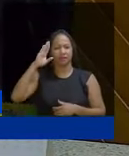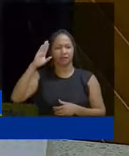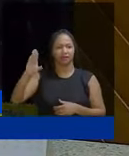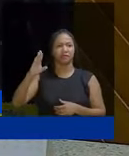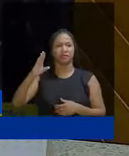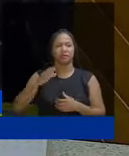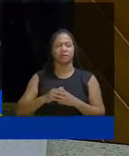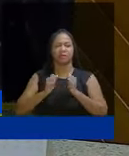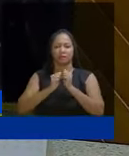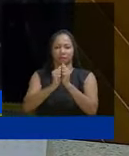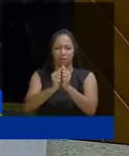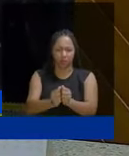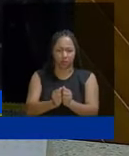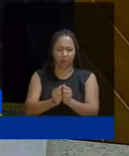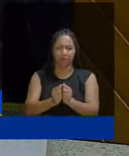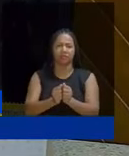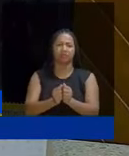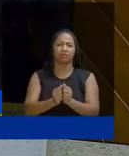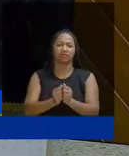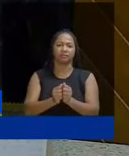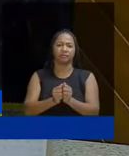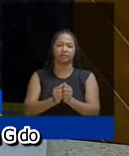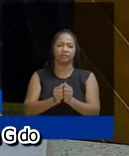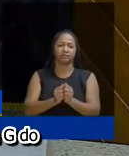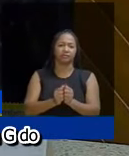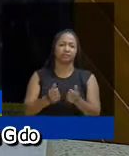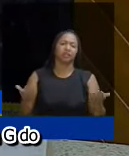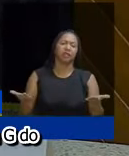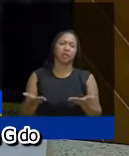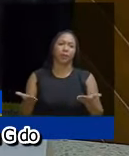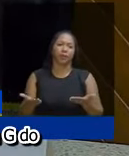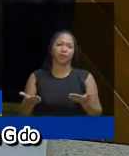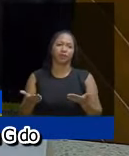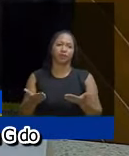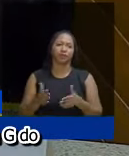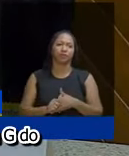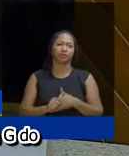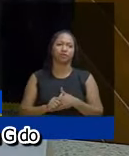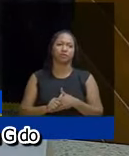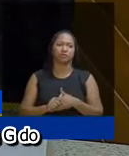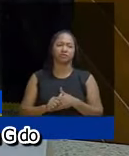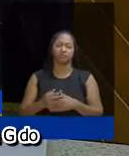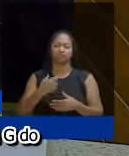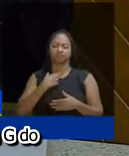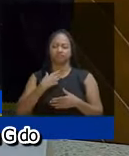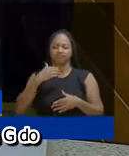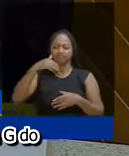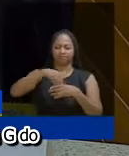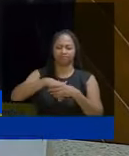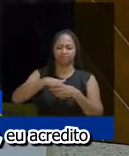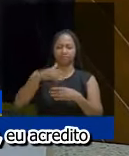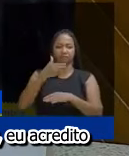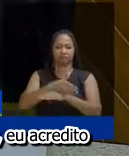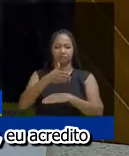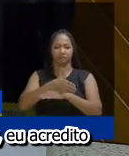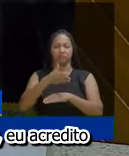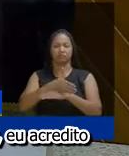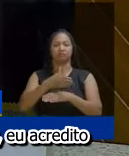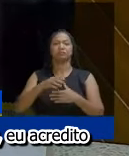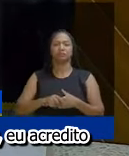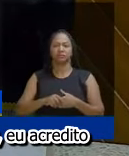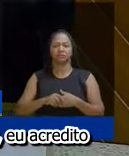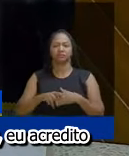principal, eu vou acompanhar. Agora, com relação àquela inegibilidade prevista na linha G do inciso 1 do